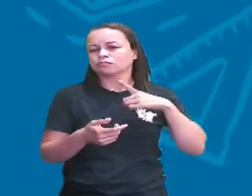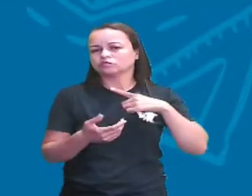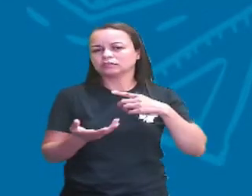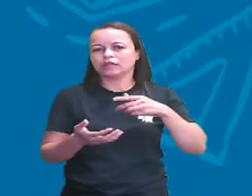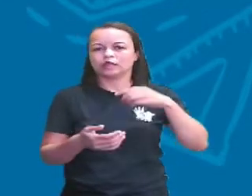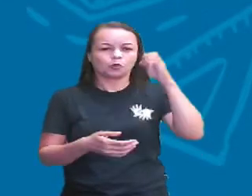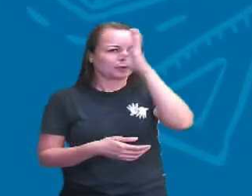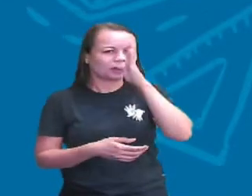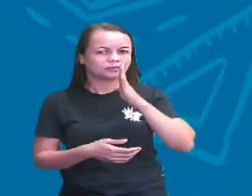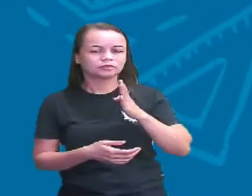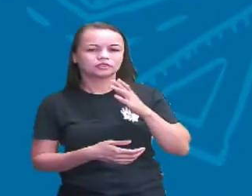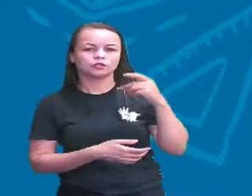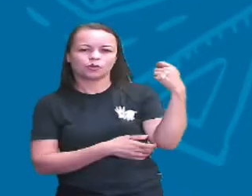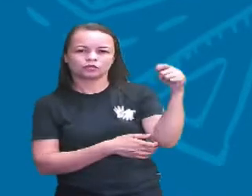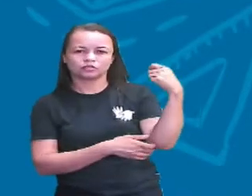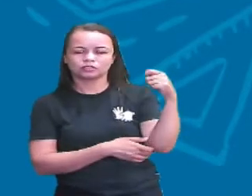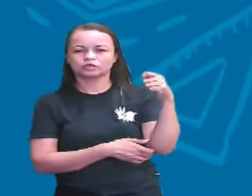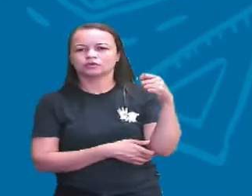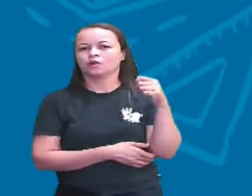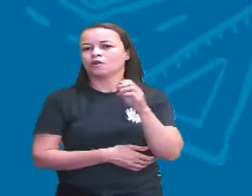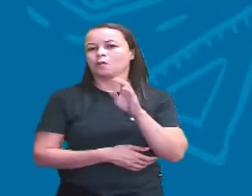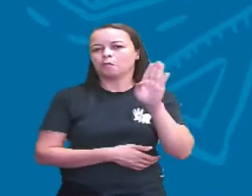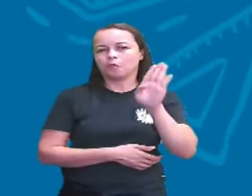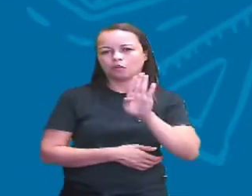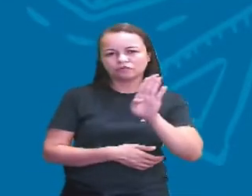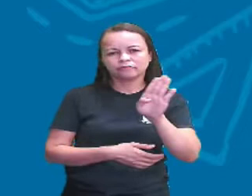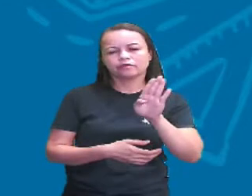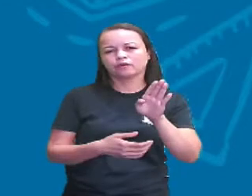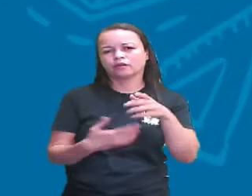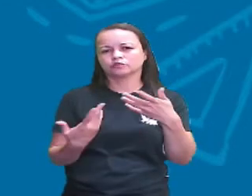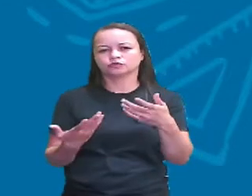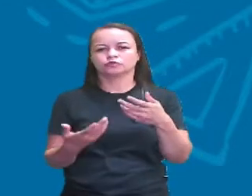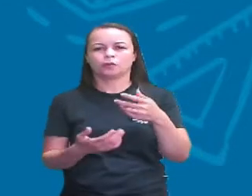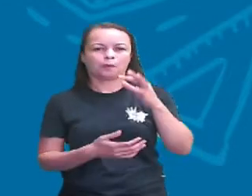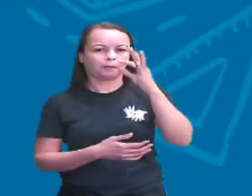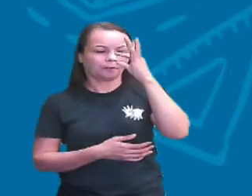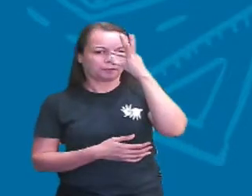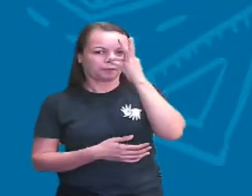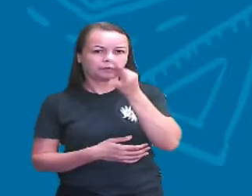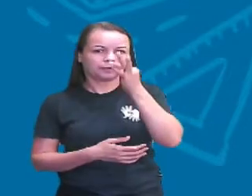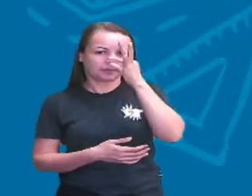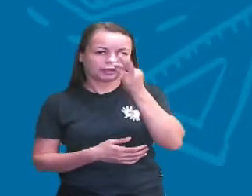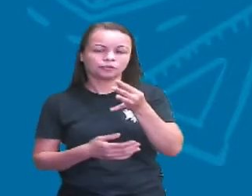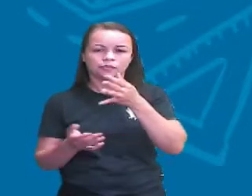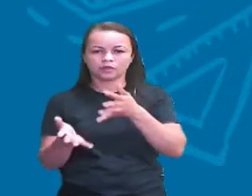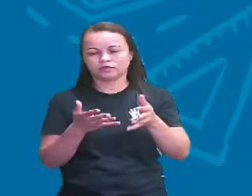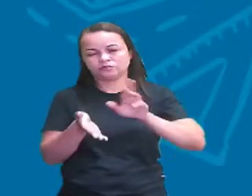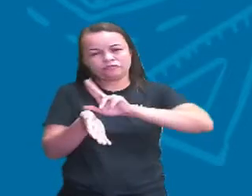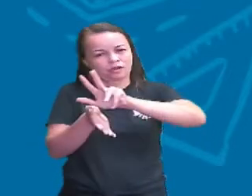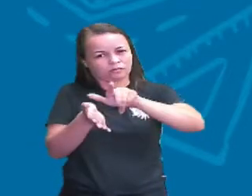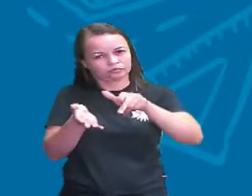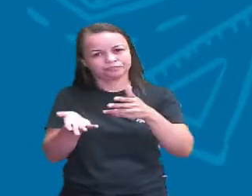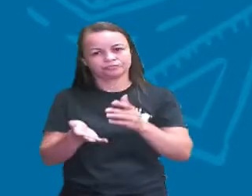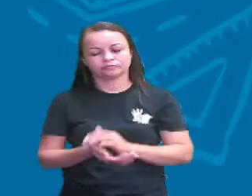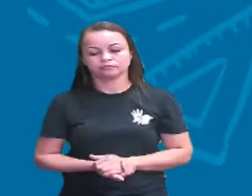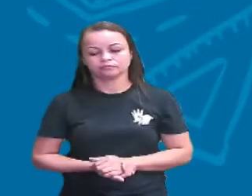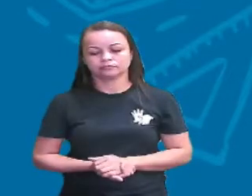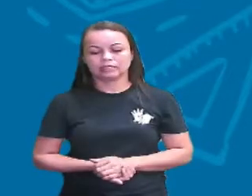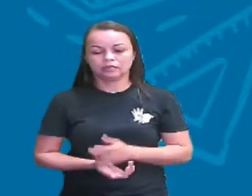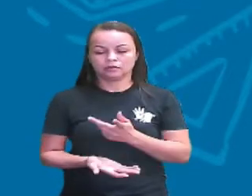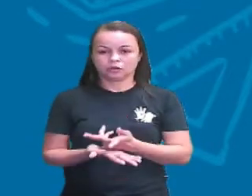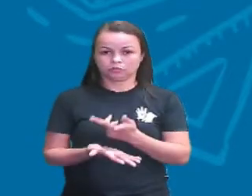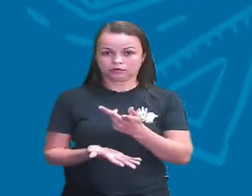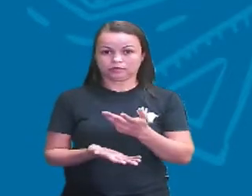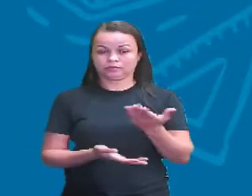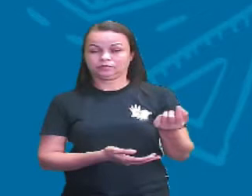brasileiros, argentinos, bolivianos, peruanos e etc. Acontece, galera, que naquela